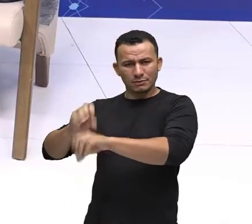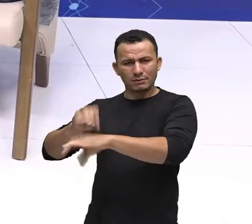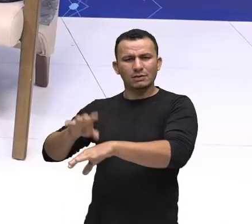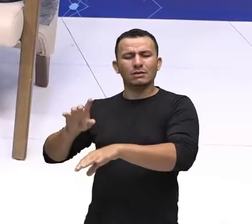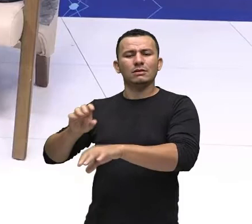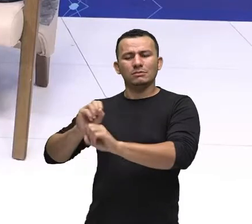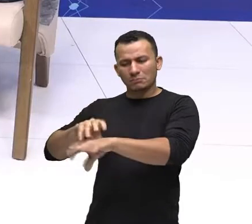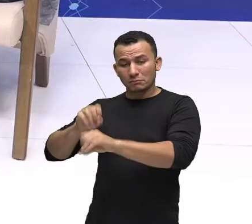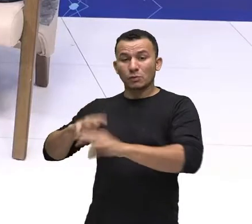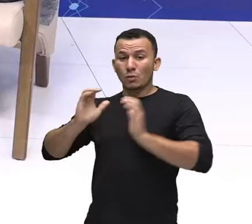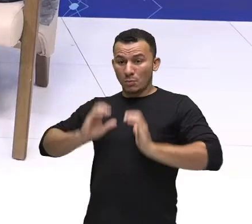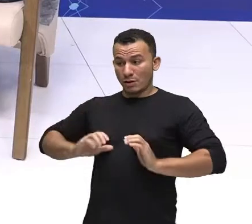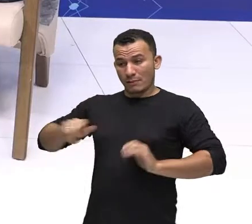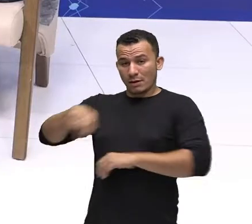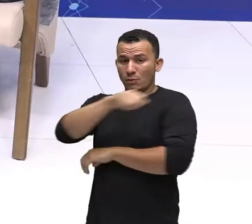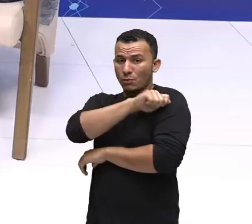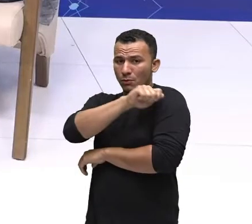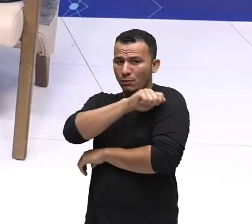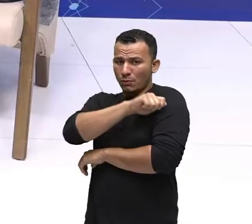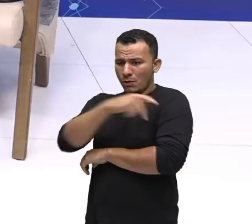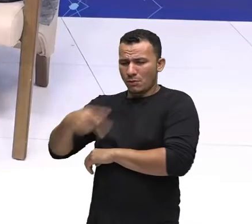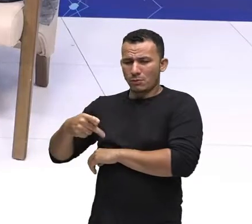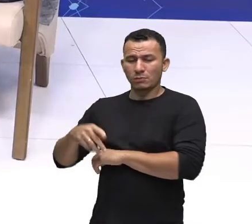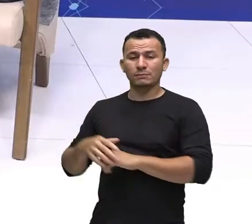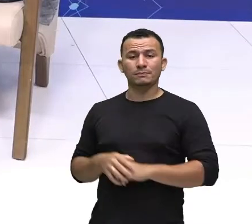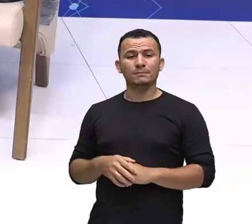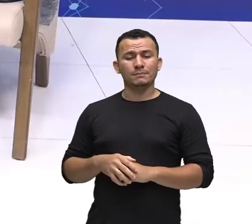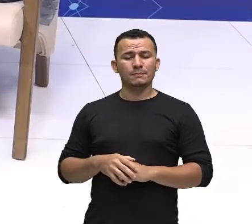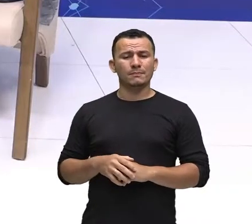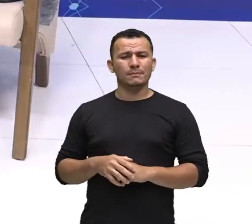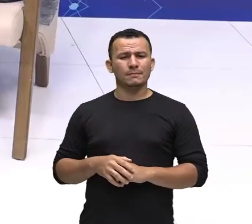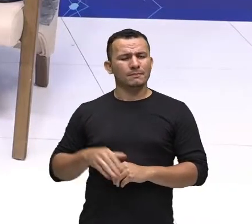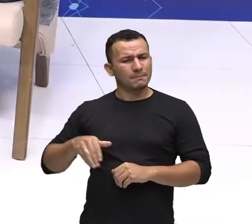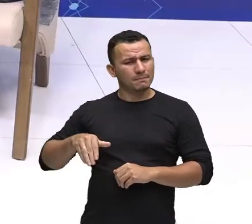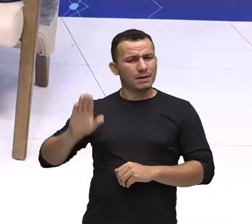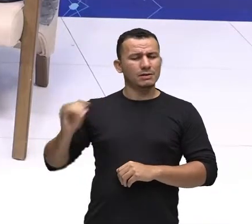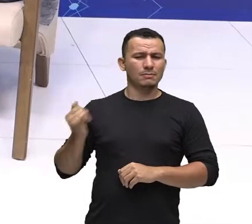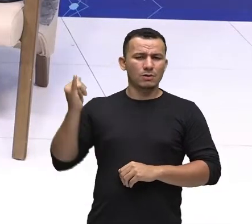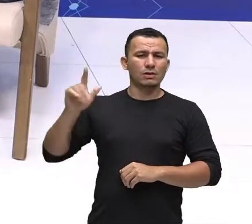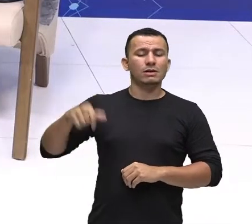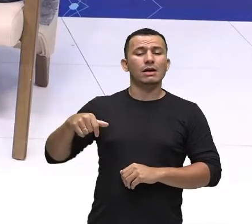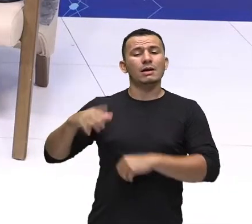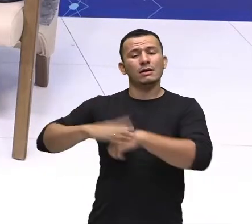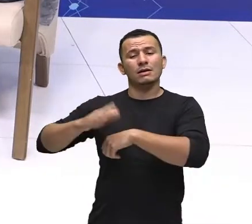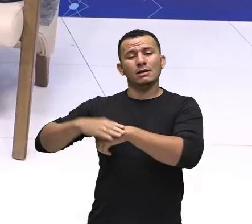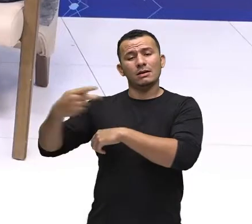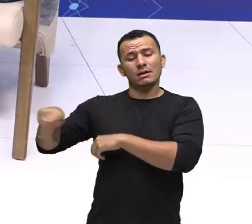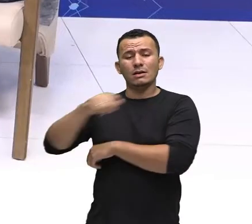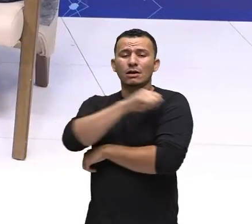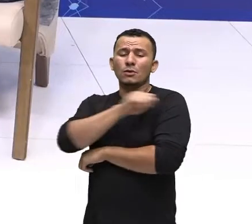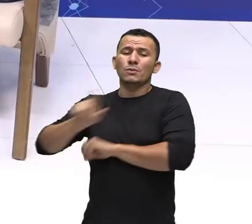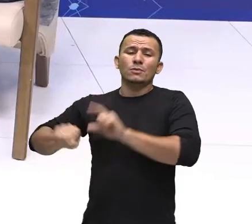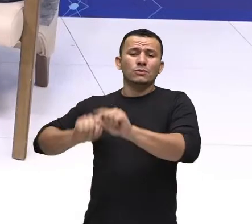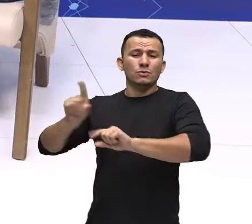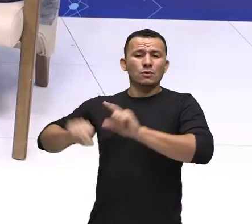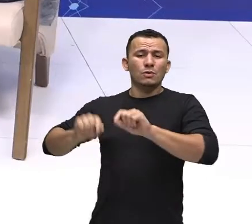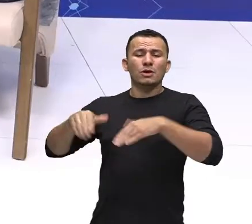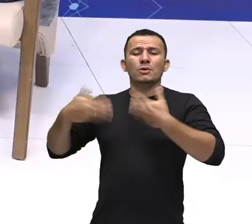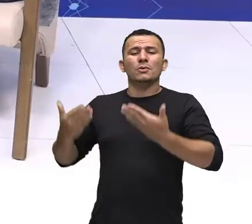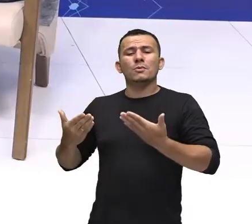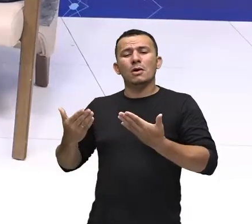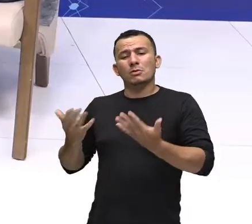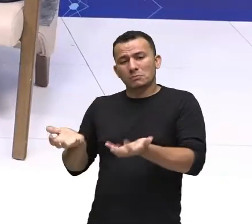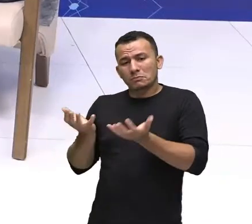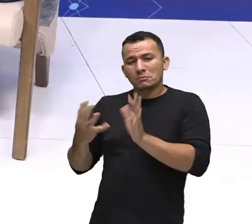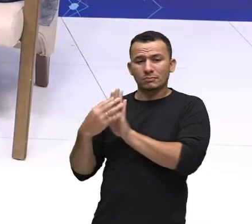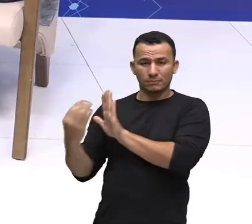da postura do aluno, né? Mas é mais importante o elemento da escolha, né? Eu entender